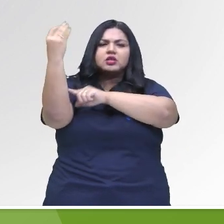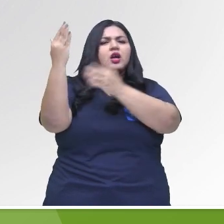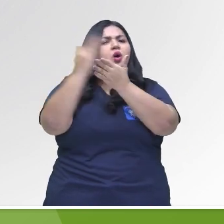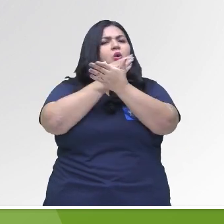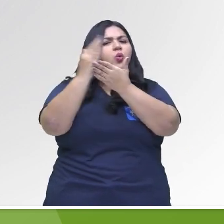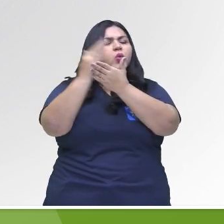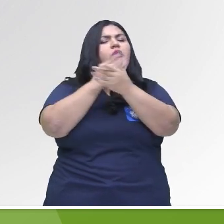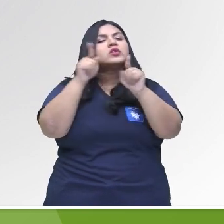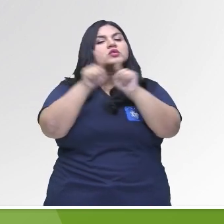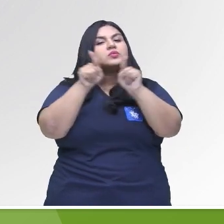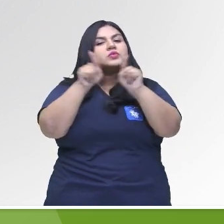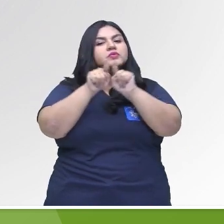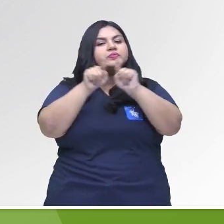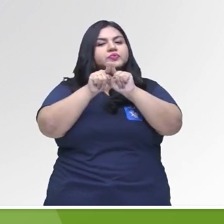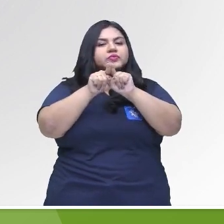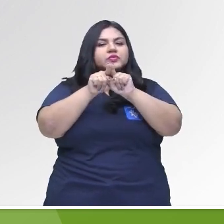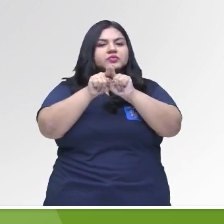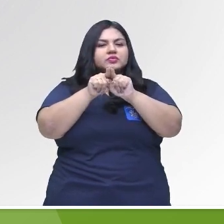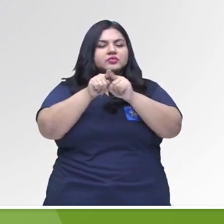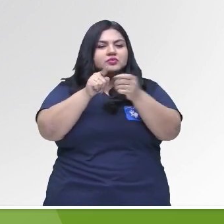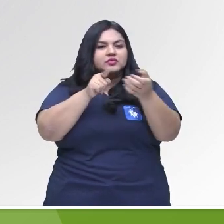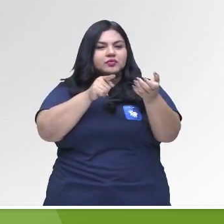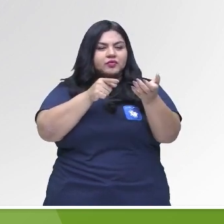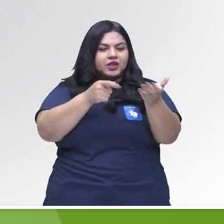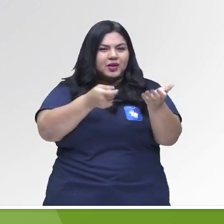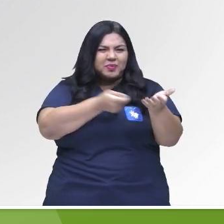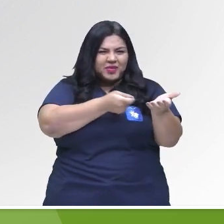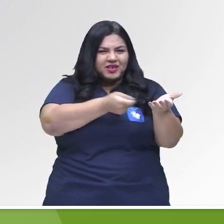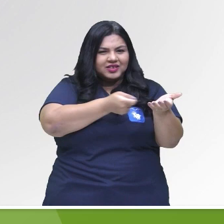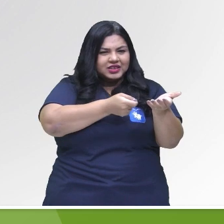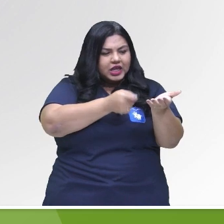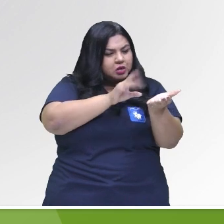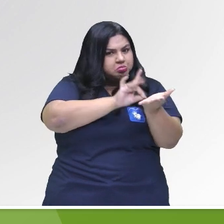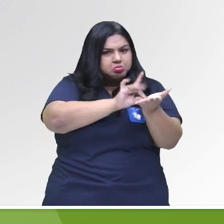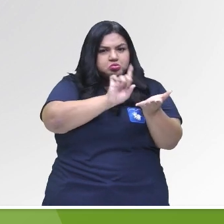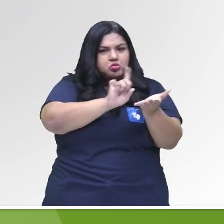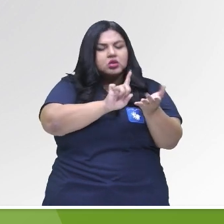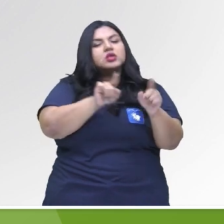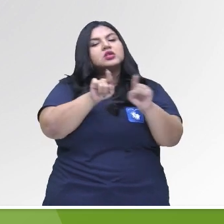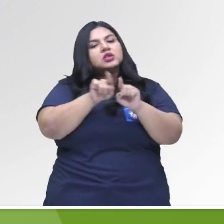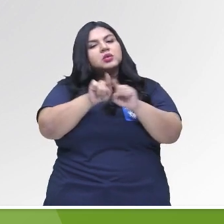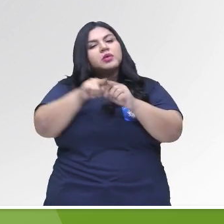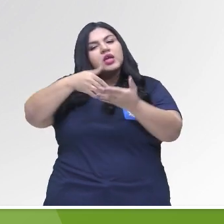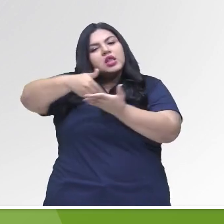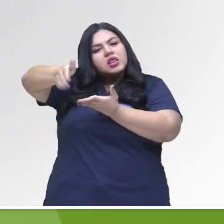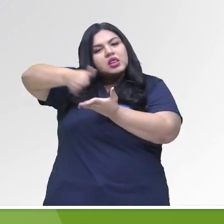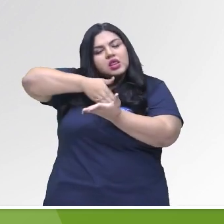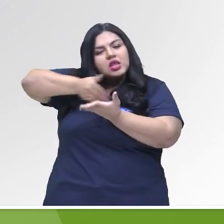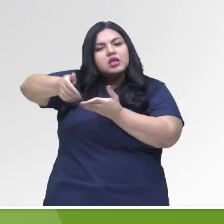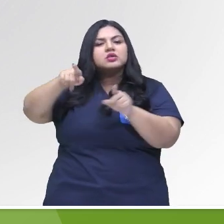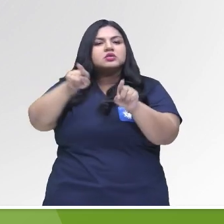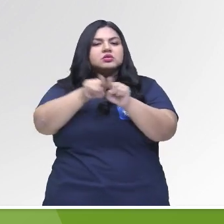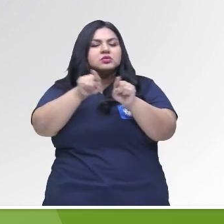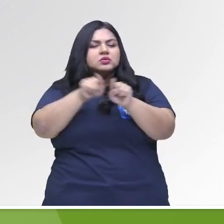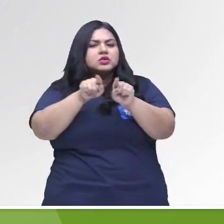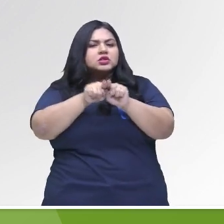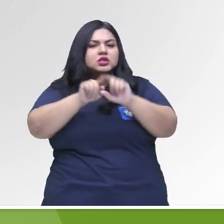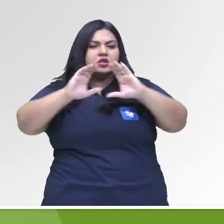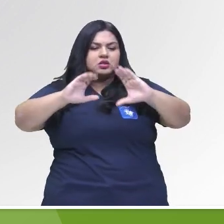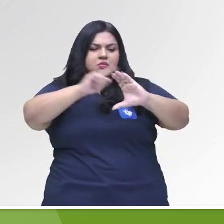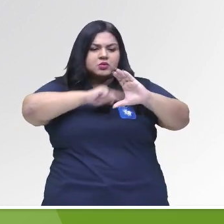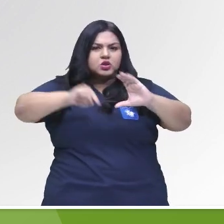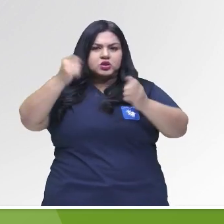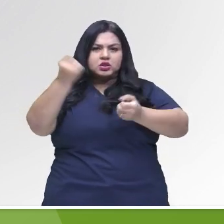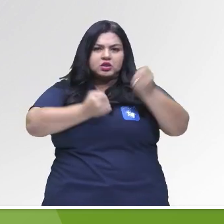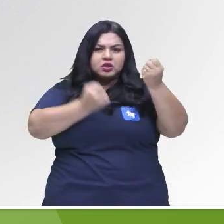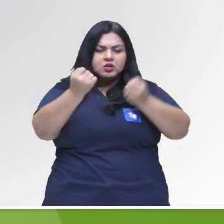Tem o teflon da panela que não gruda, né? Tem polímero na tinta, tem polímero sintético em pneu, tá,